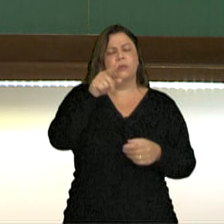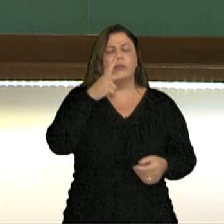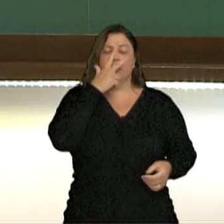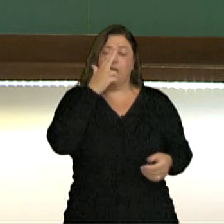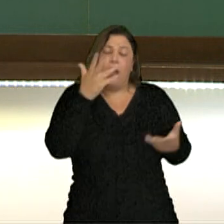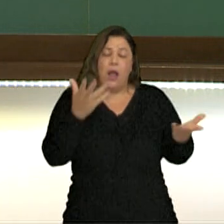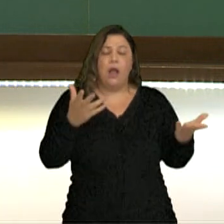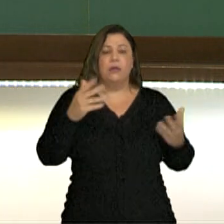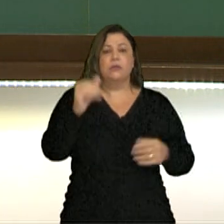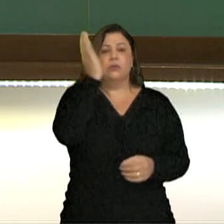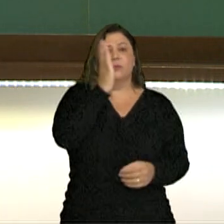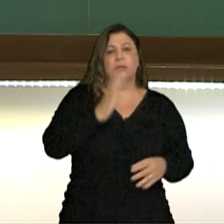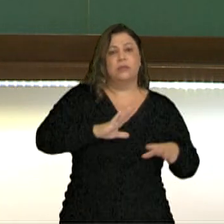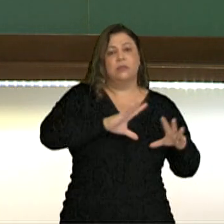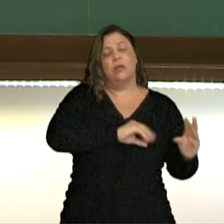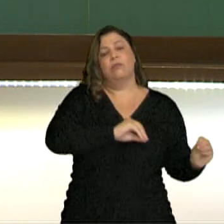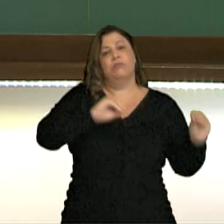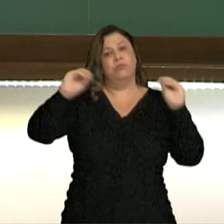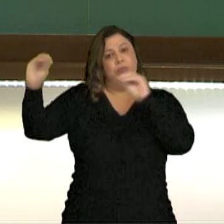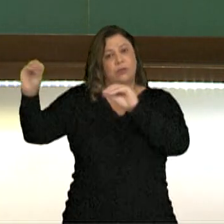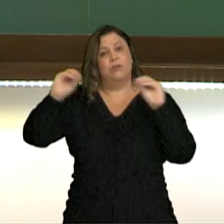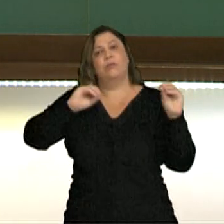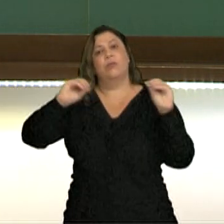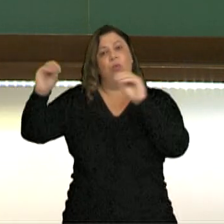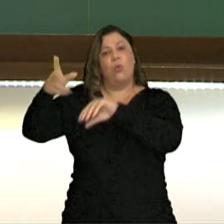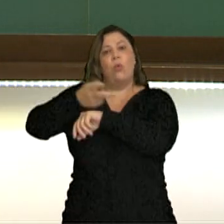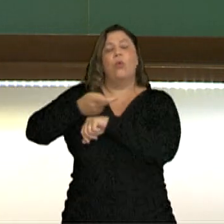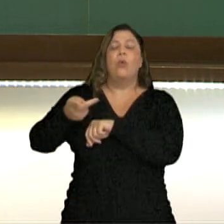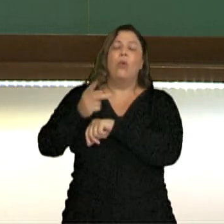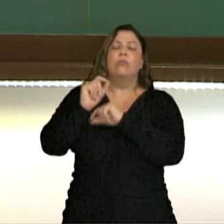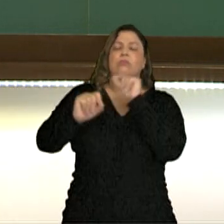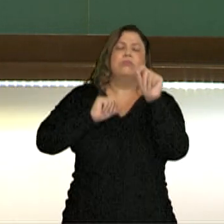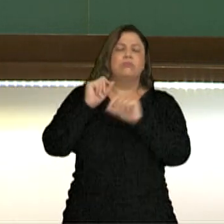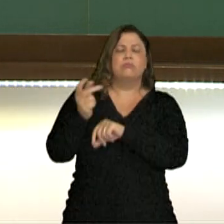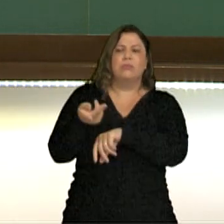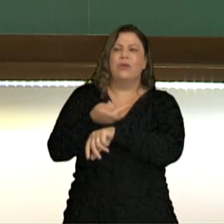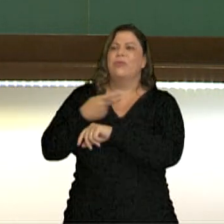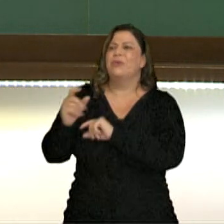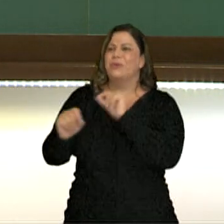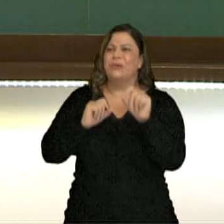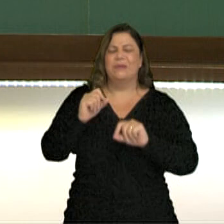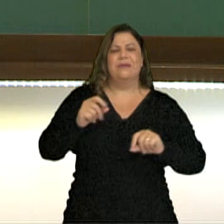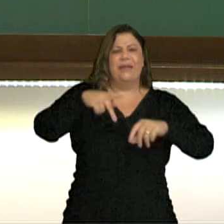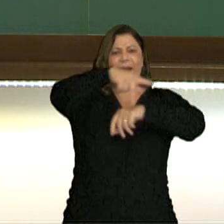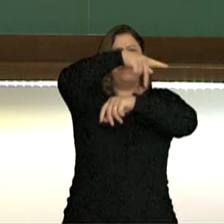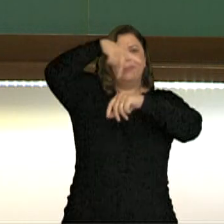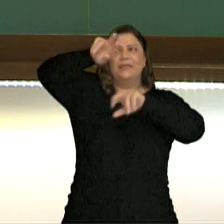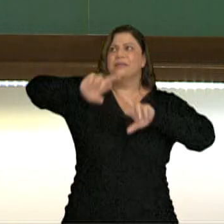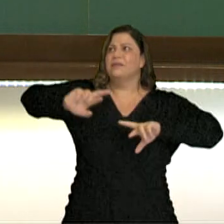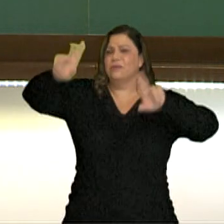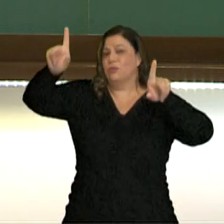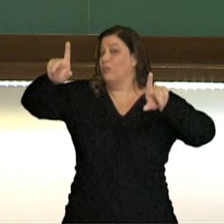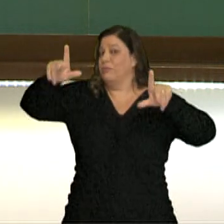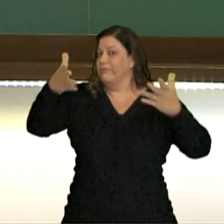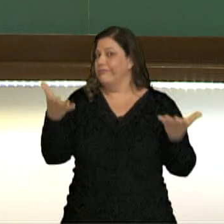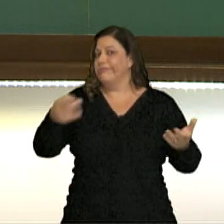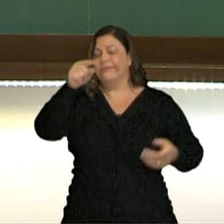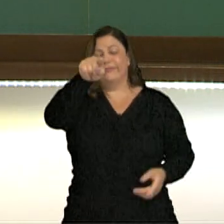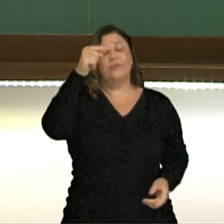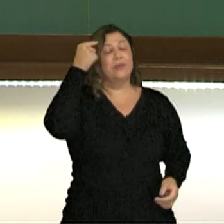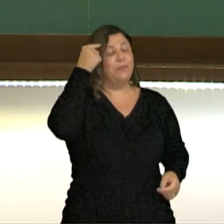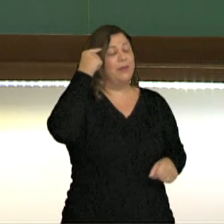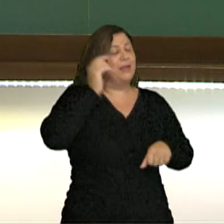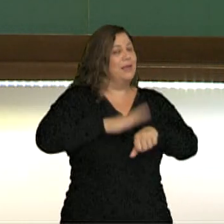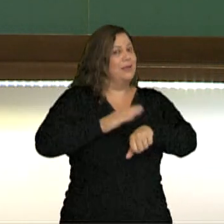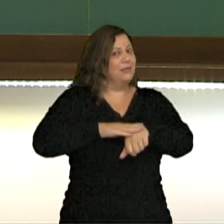estão saindo, indo procurar outros países para fixar residência? Então, agora é sua vez de pensar um pouquinho. Vamos